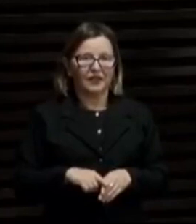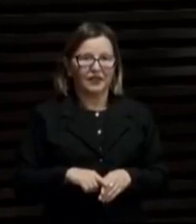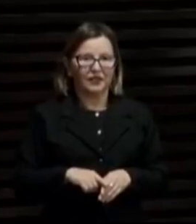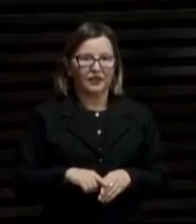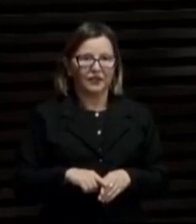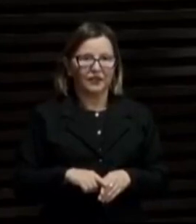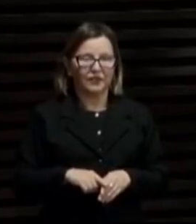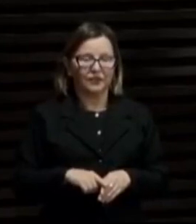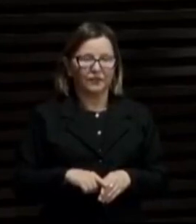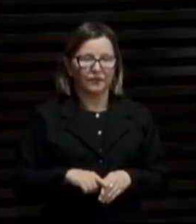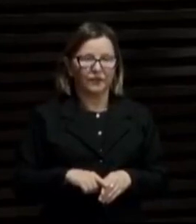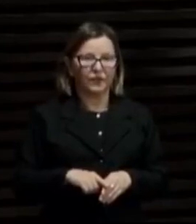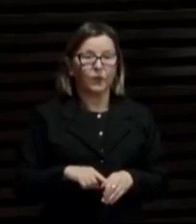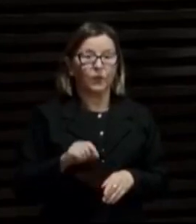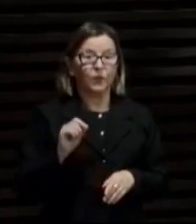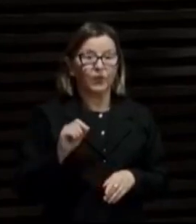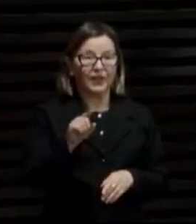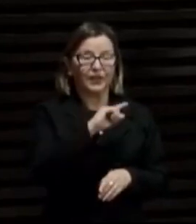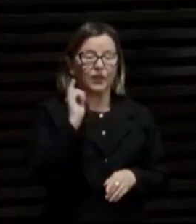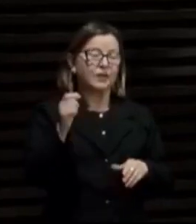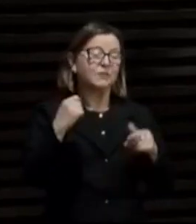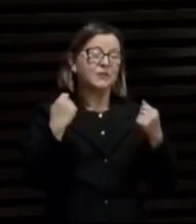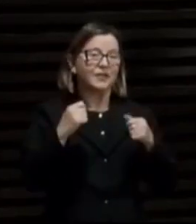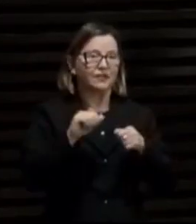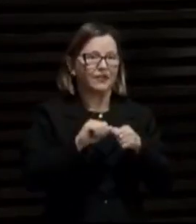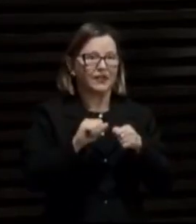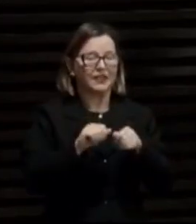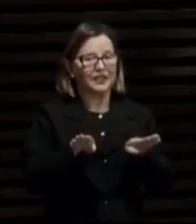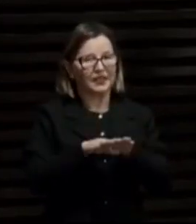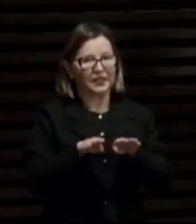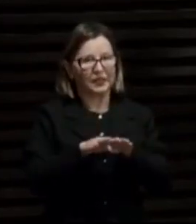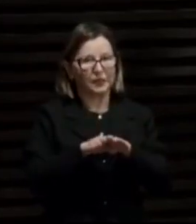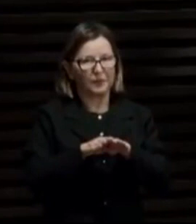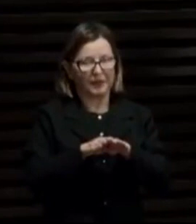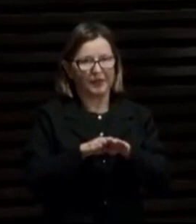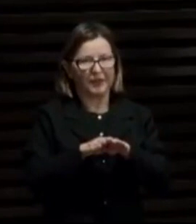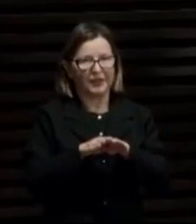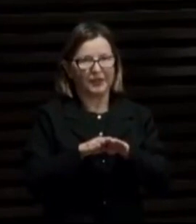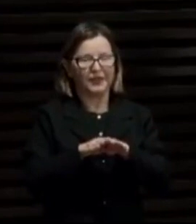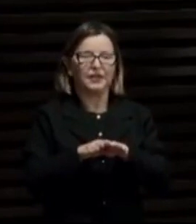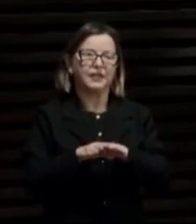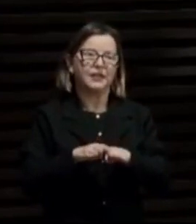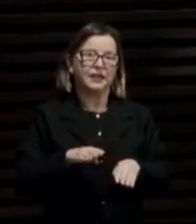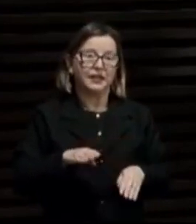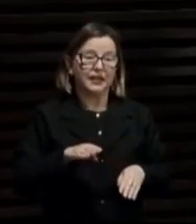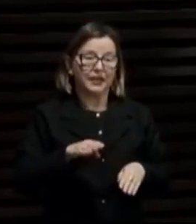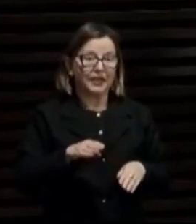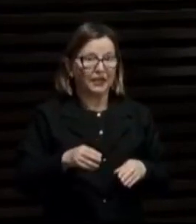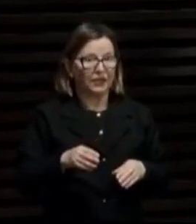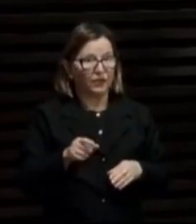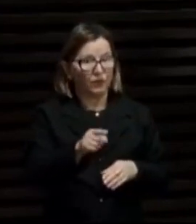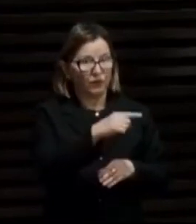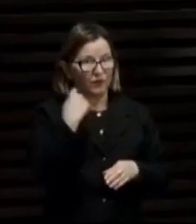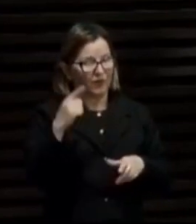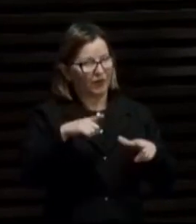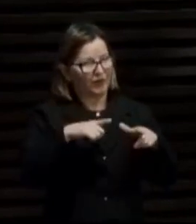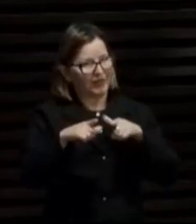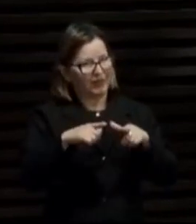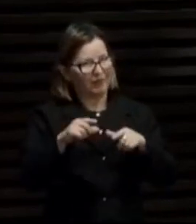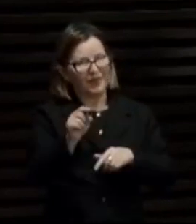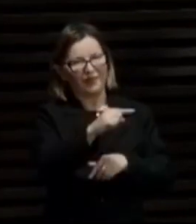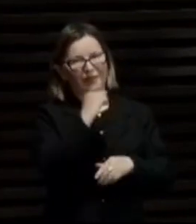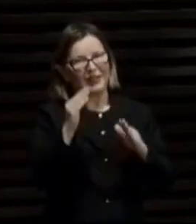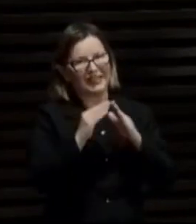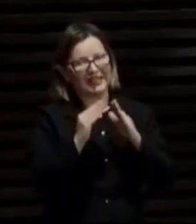devemos fazer é isso. Exercer esse sacerdócio nos nossos lares, no nosso trabalho, na nossa casa. Nós devemos ser